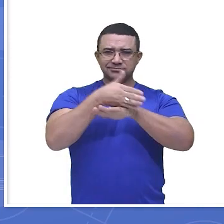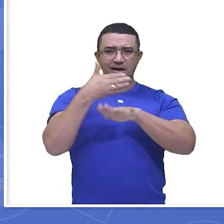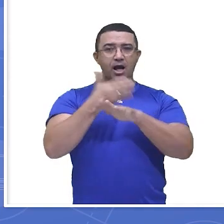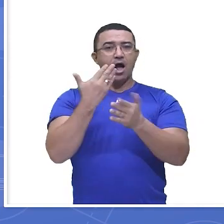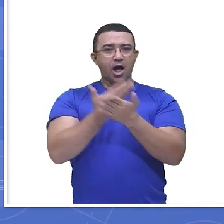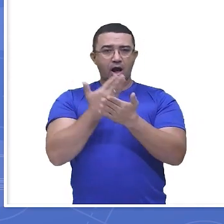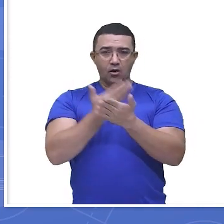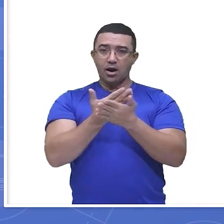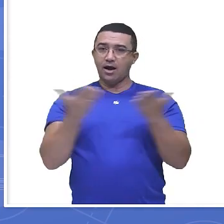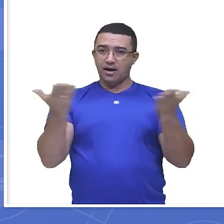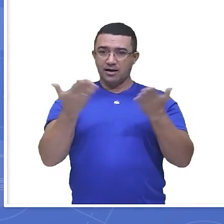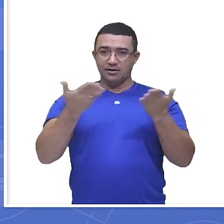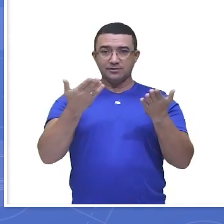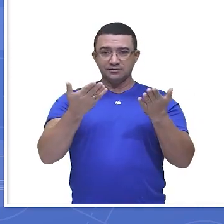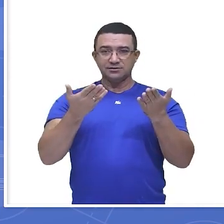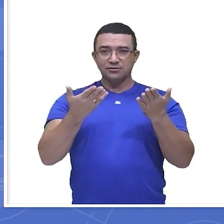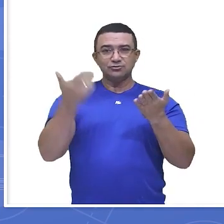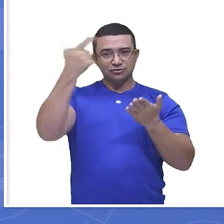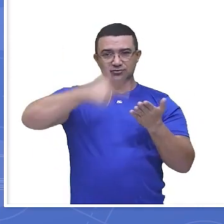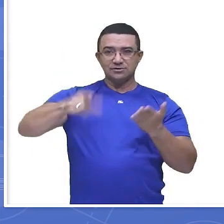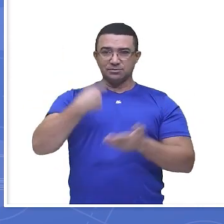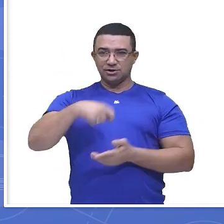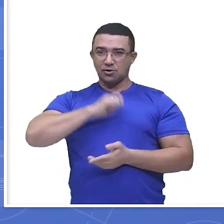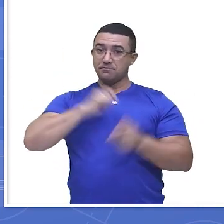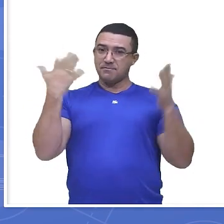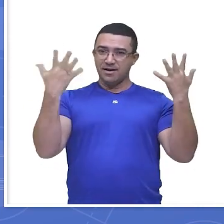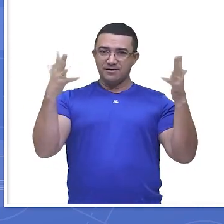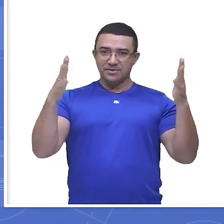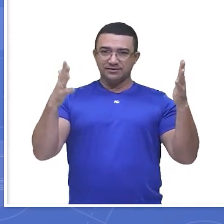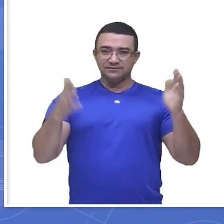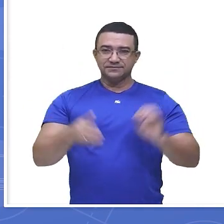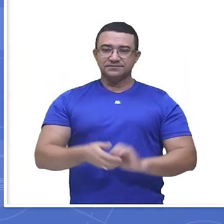lá com a língua espanhola. Ok? Parabéns.